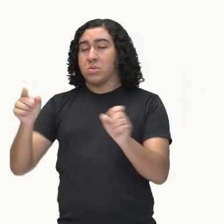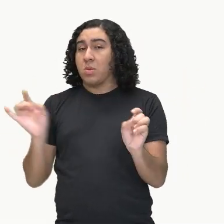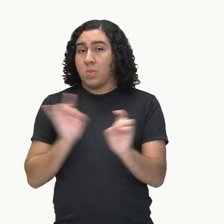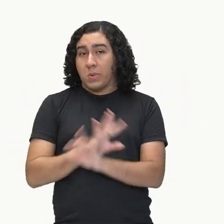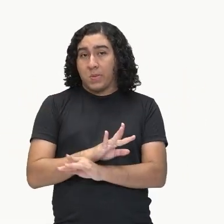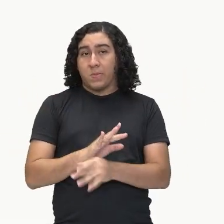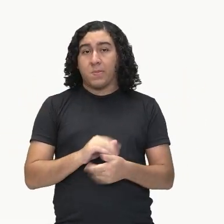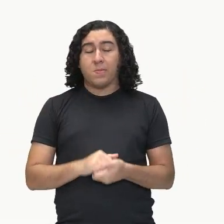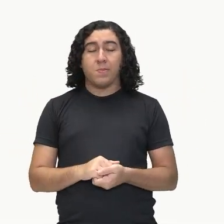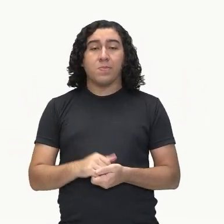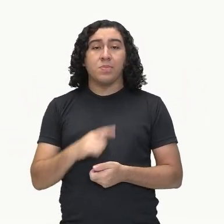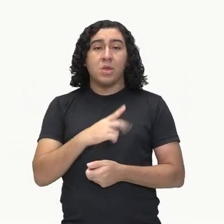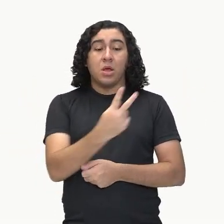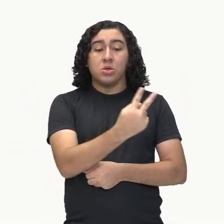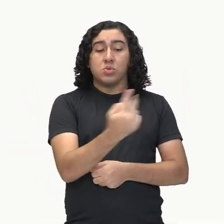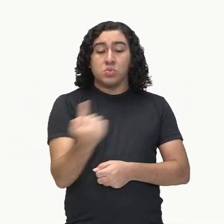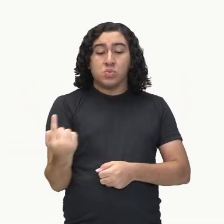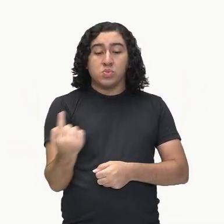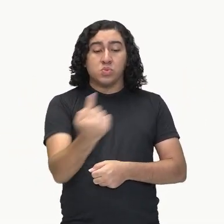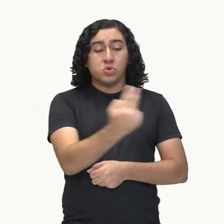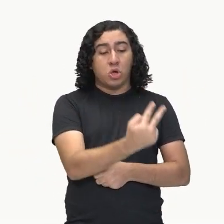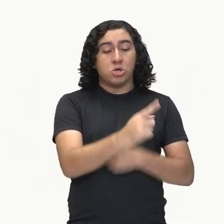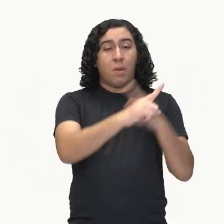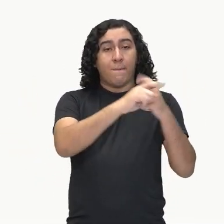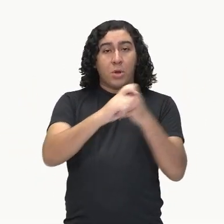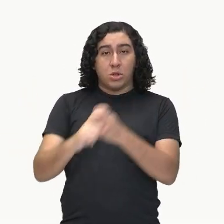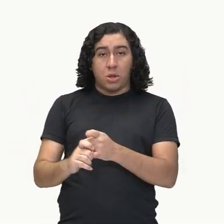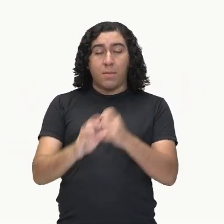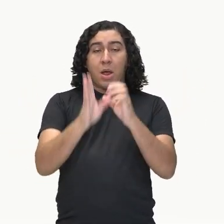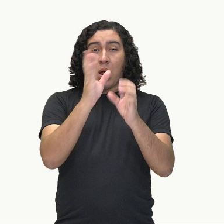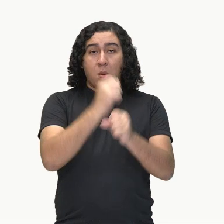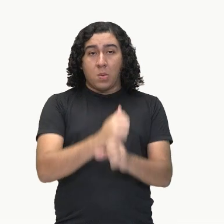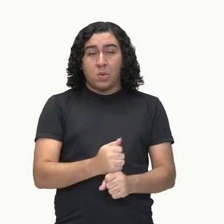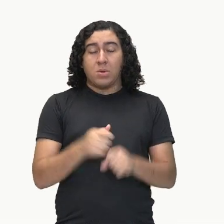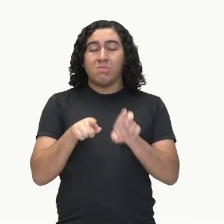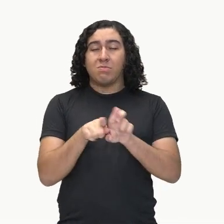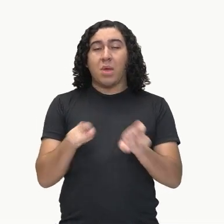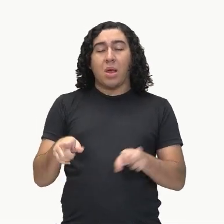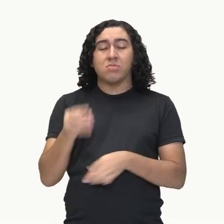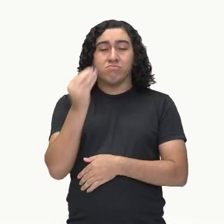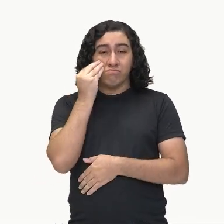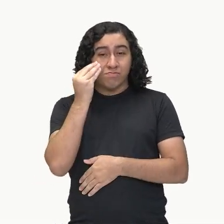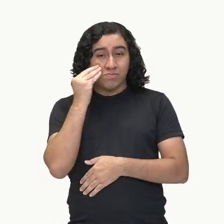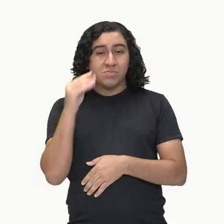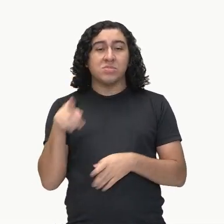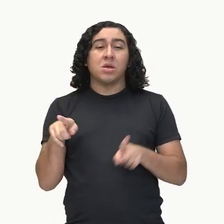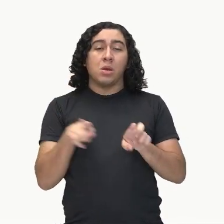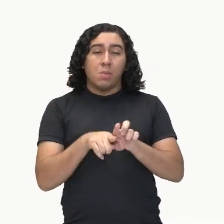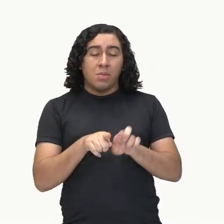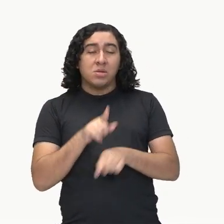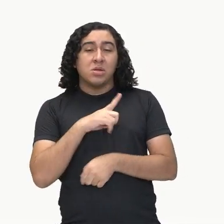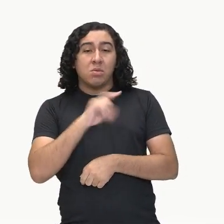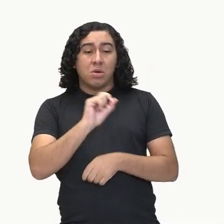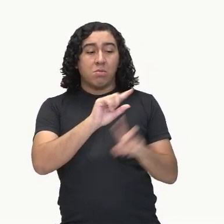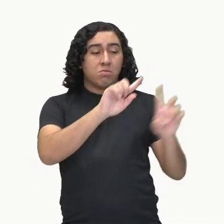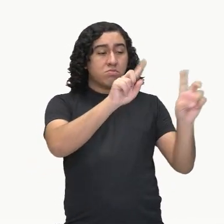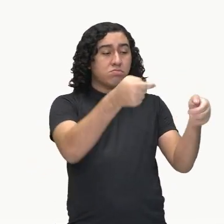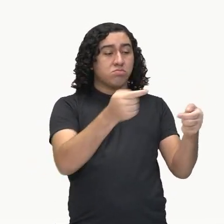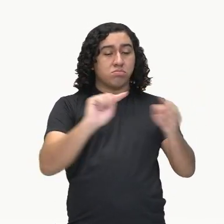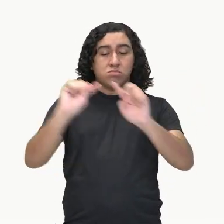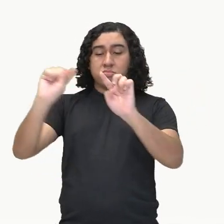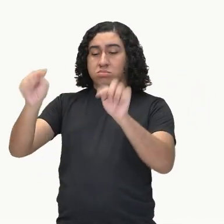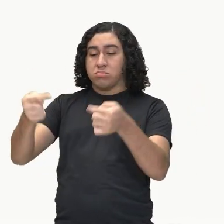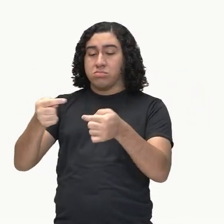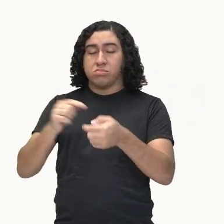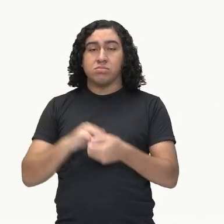a adição de dois polinômios. Só que nós presenciamos também aí parêntese.